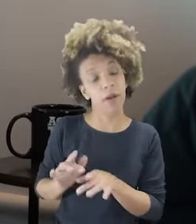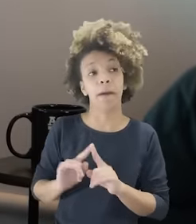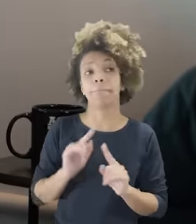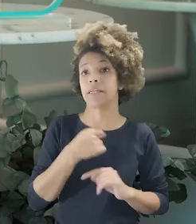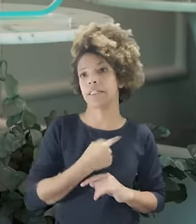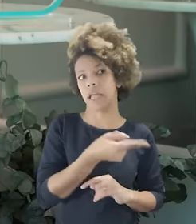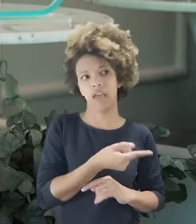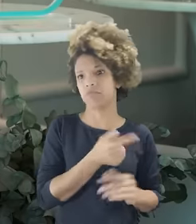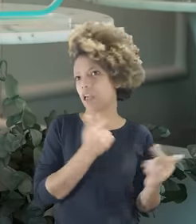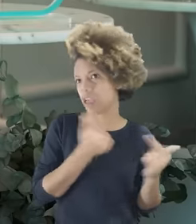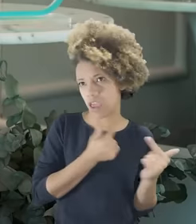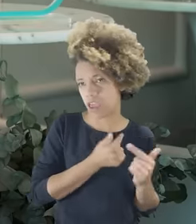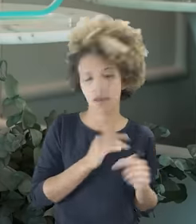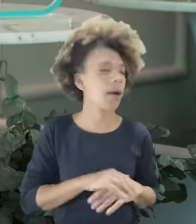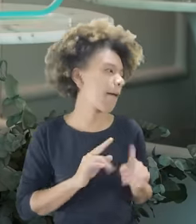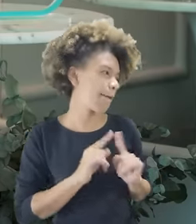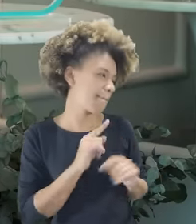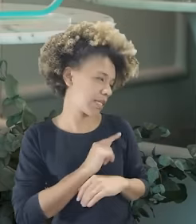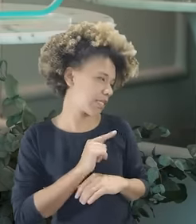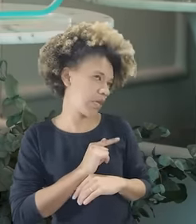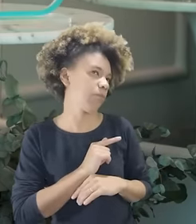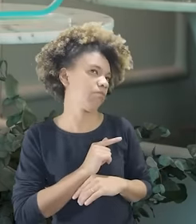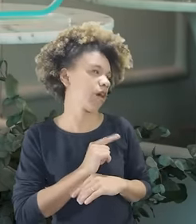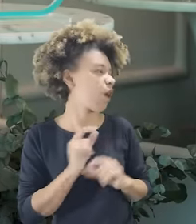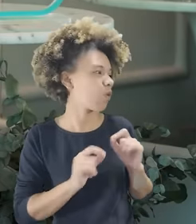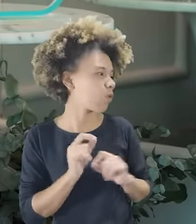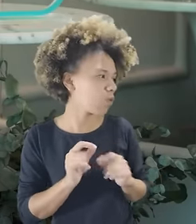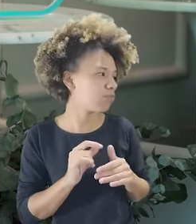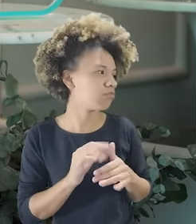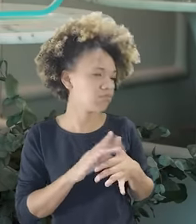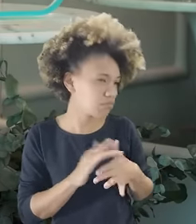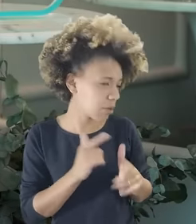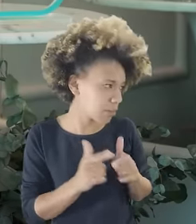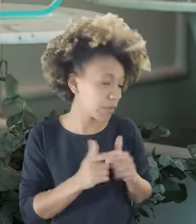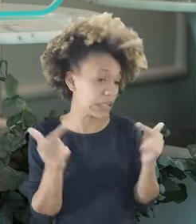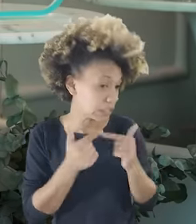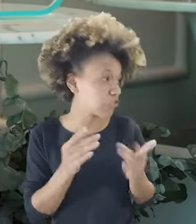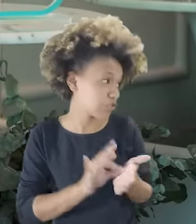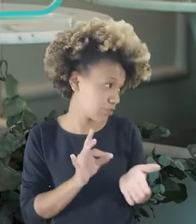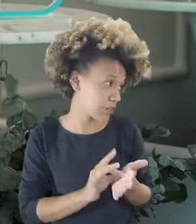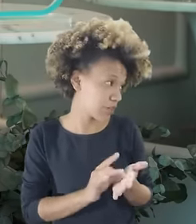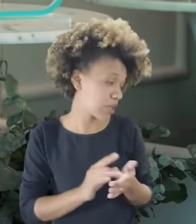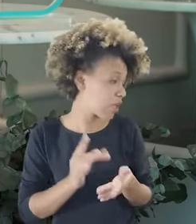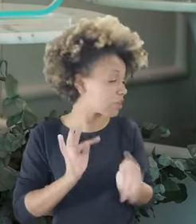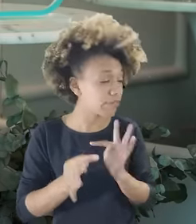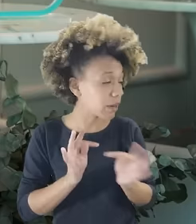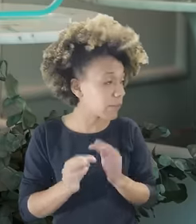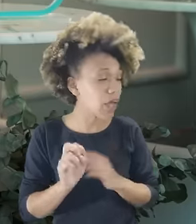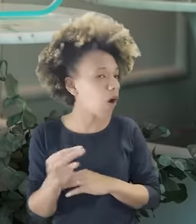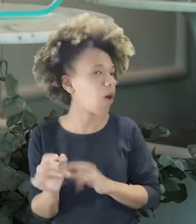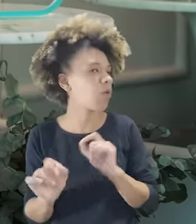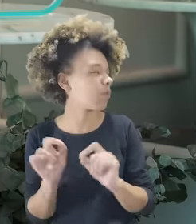tá você teve no caso algum caso que aconteceu contigo que você deu risada de verdade durante a terapia